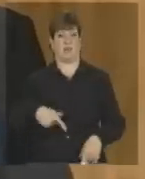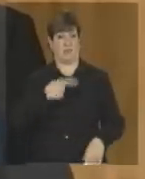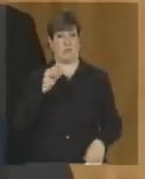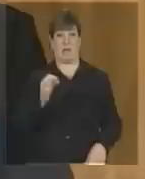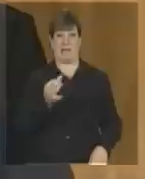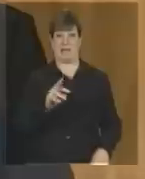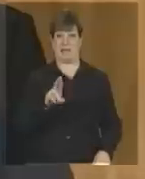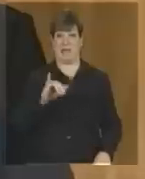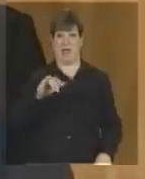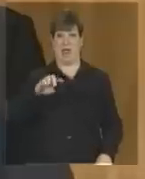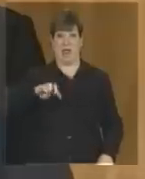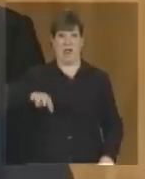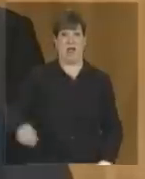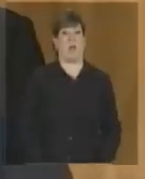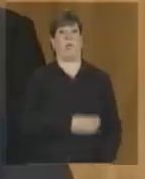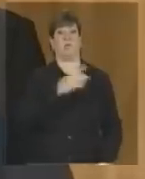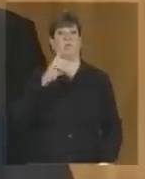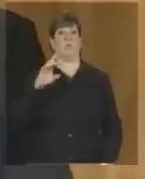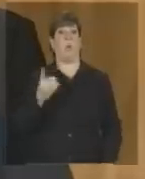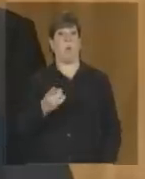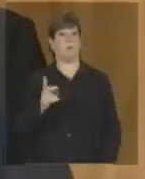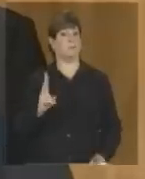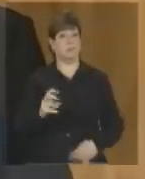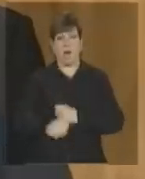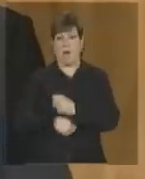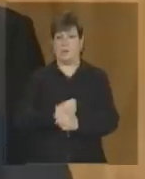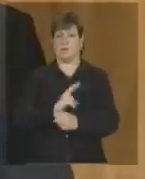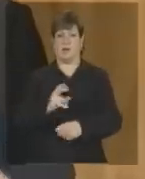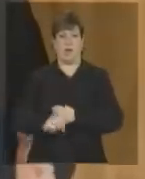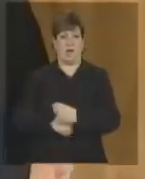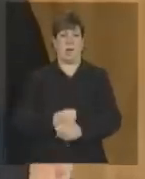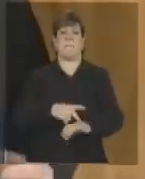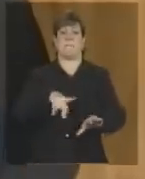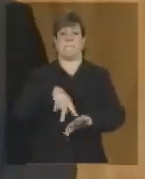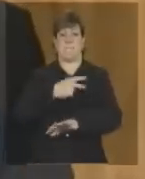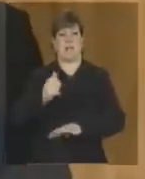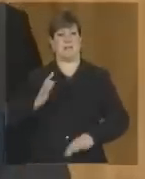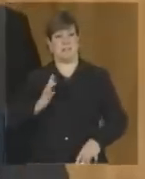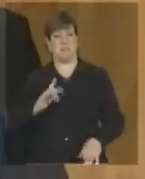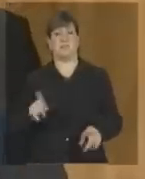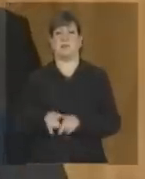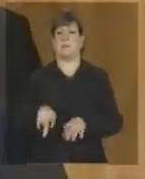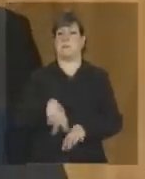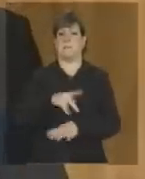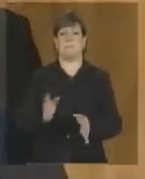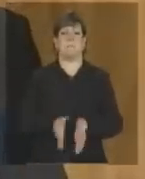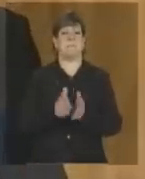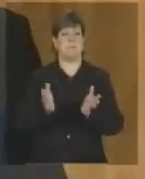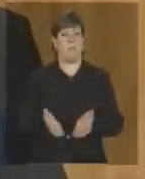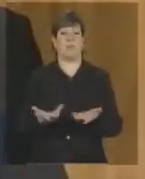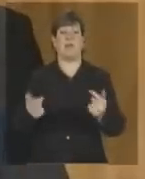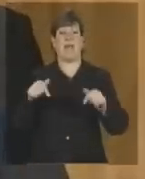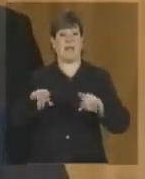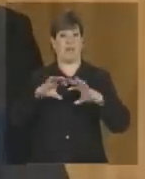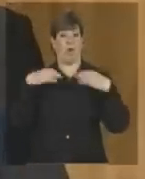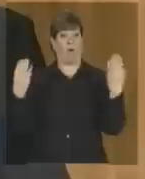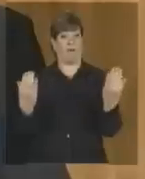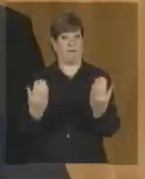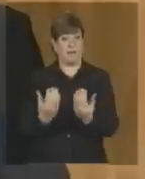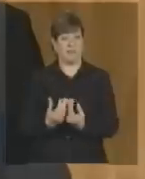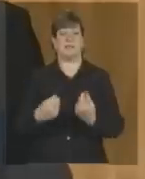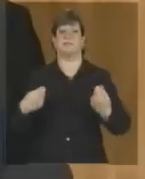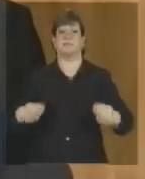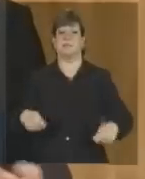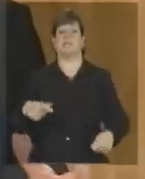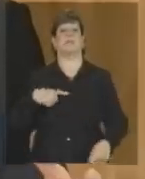trilhões de dólares todo ano, tanto de países ricos como os pobres em todo o mundo. Então, essa conferência realmente